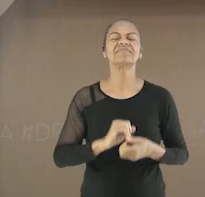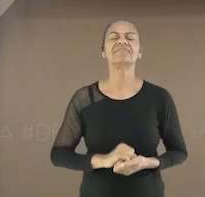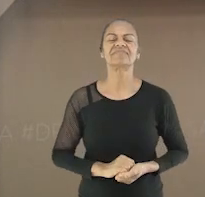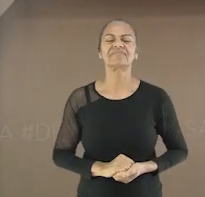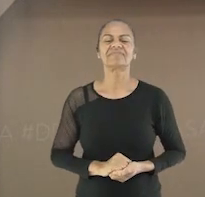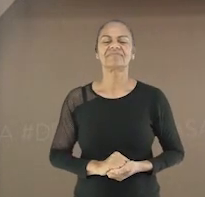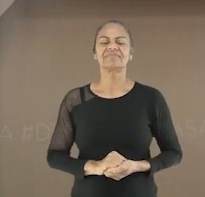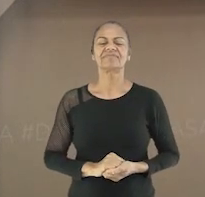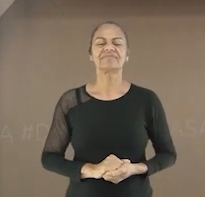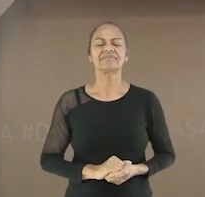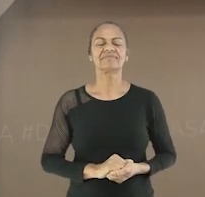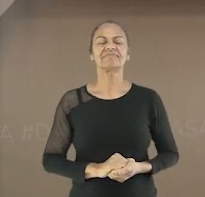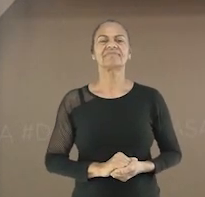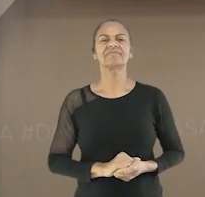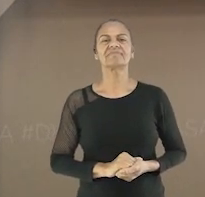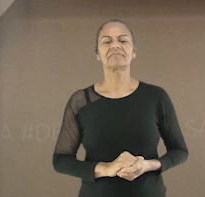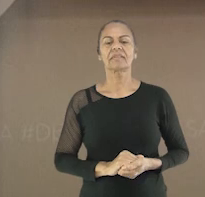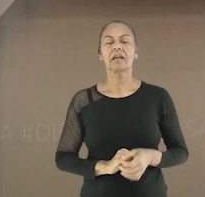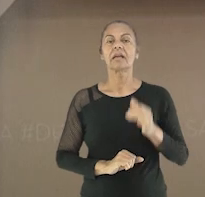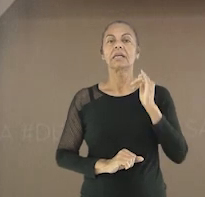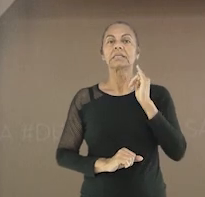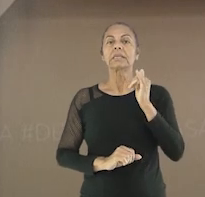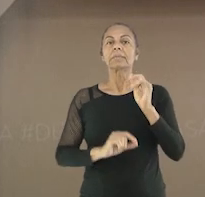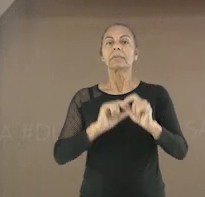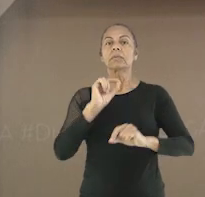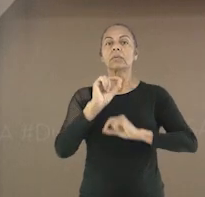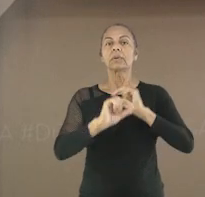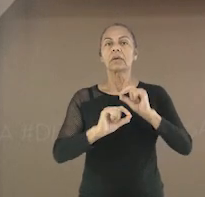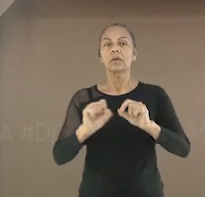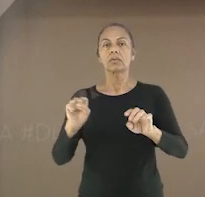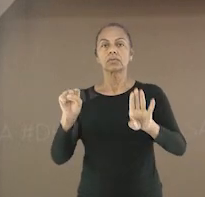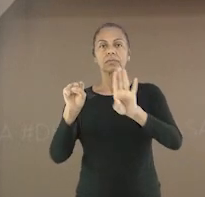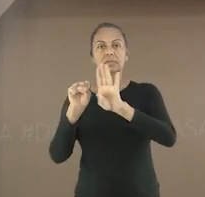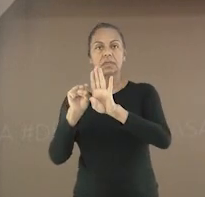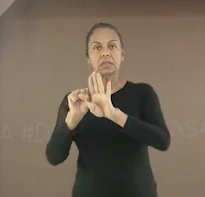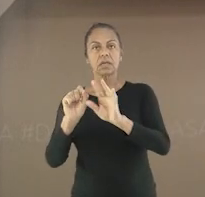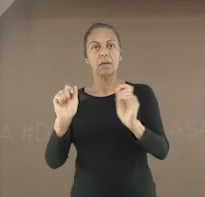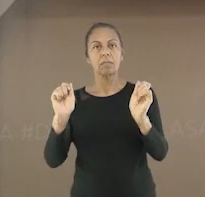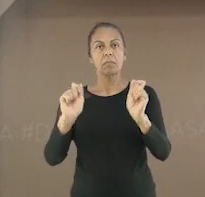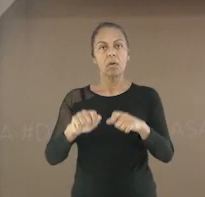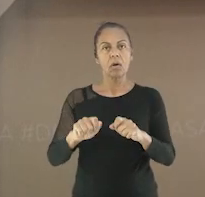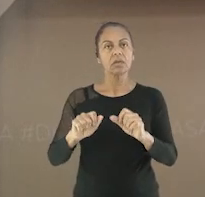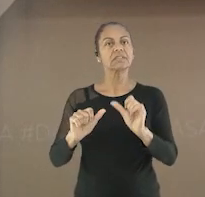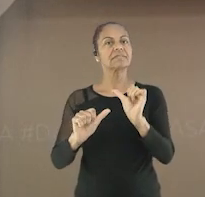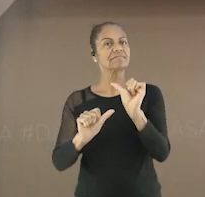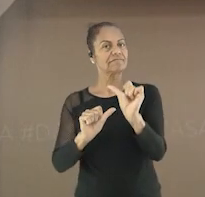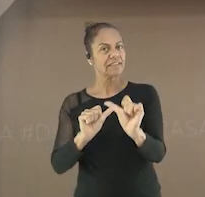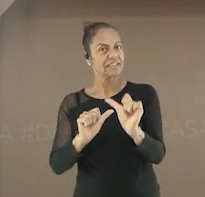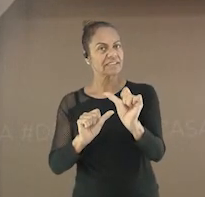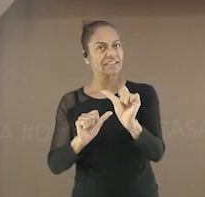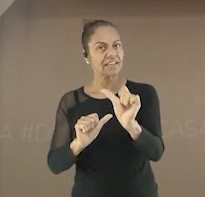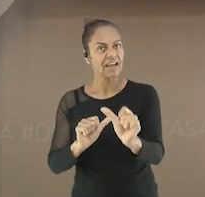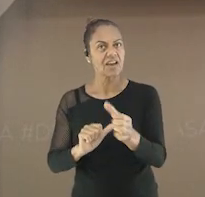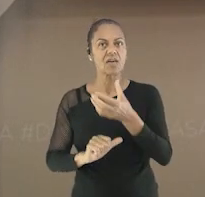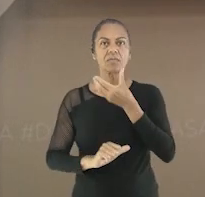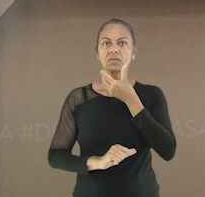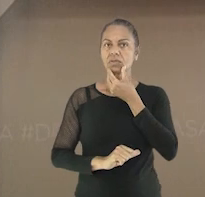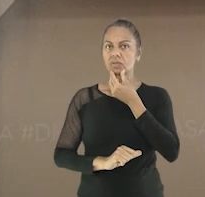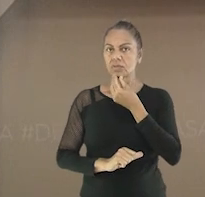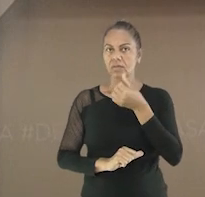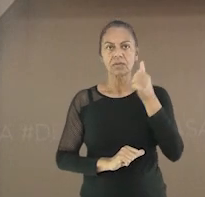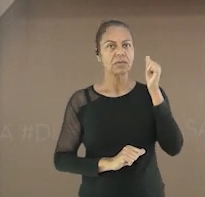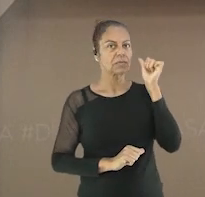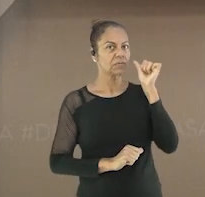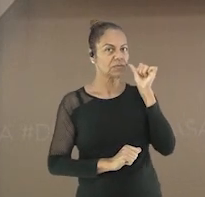uma palavra diferente. No feminino é a ovelha. Dizemos então que os substantivos podem ser